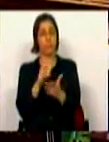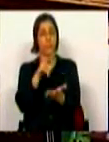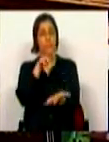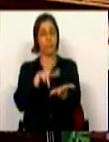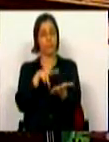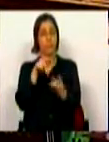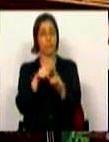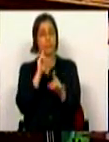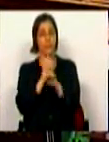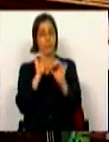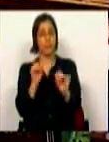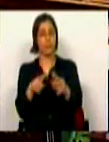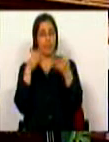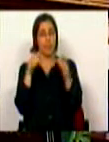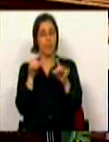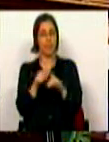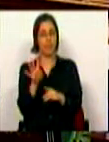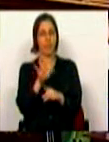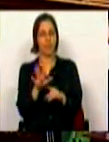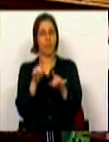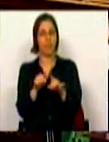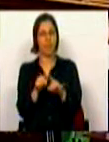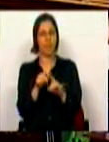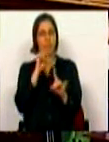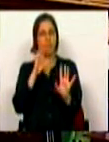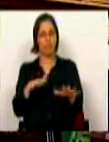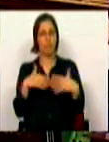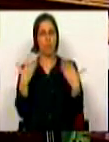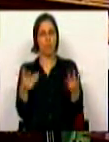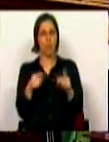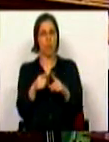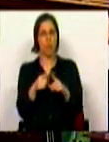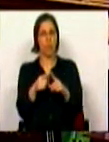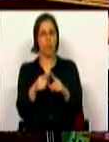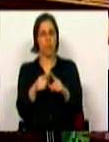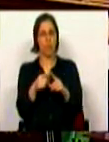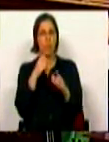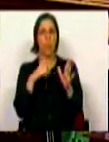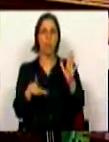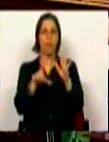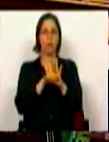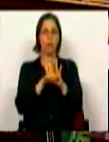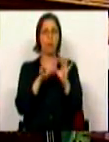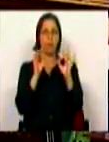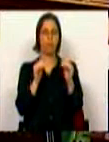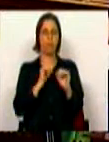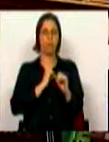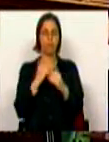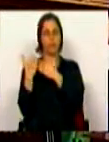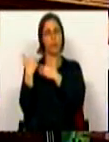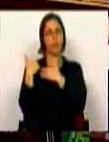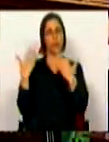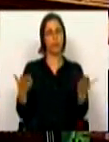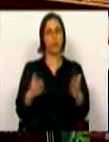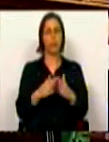viabilizar esta iniciativa de forma que possamos ter uma legislação à altura das nossas